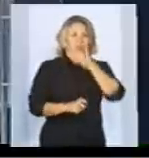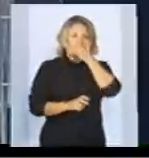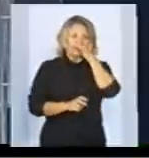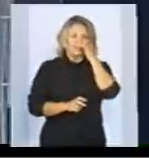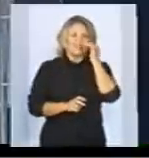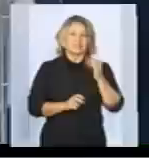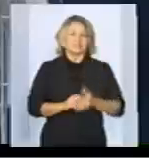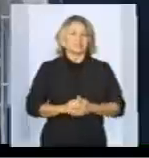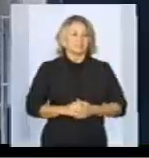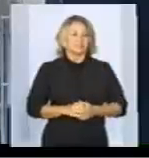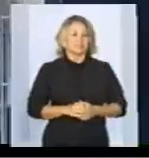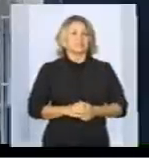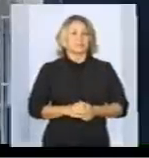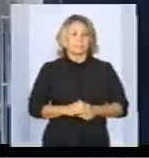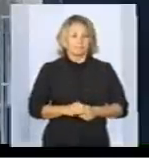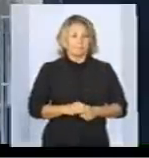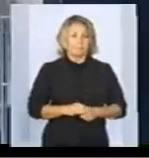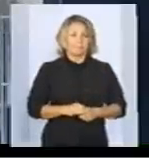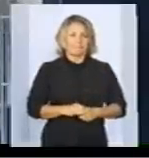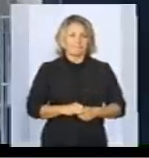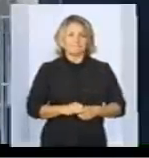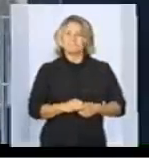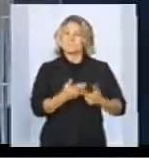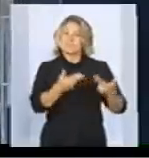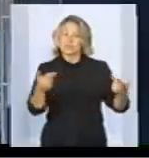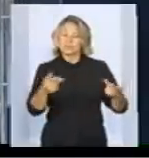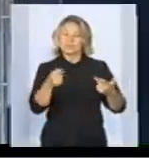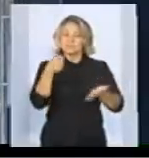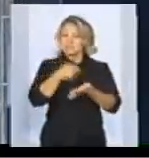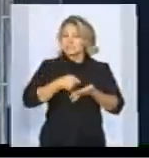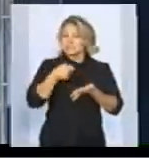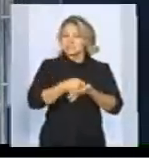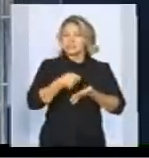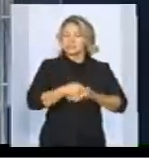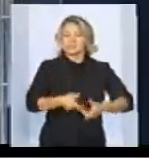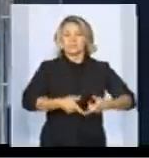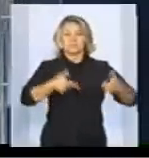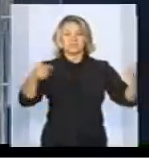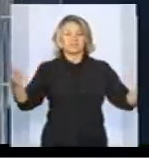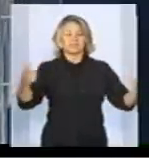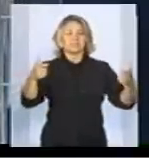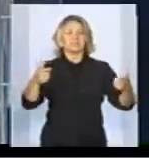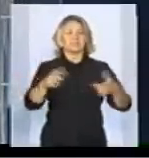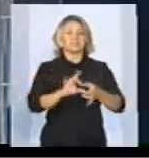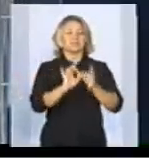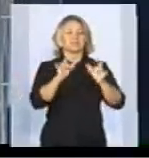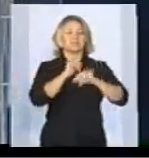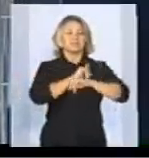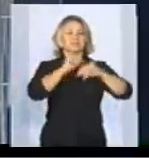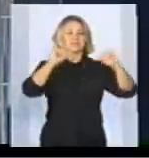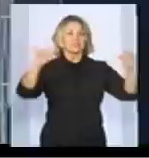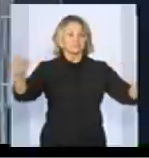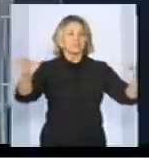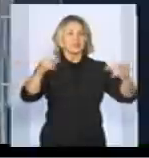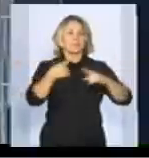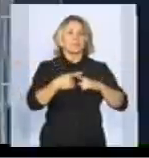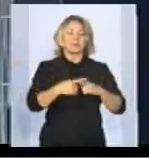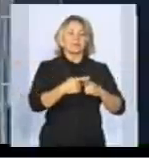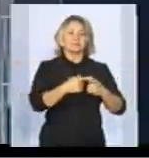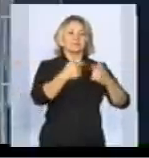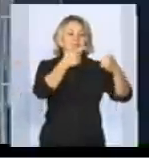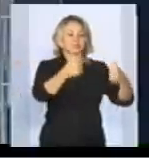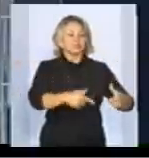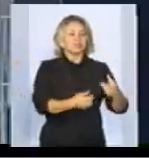é que a lei 12485 é um instrumento de garantir e ampliação da liberdade de expressão por criar um ambiente de mais pluralidade e